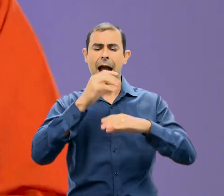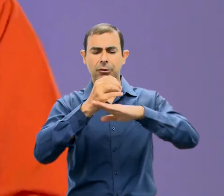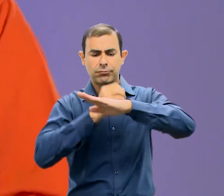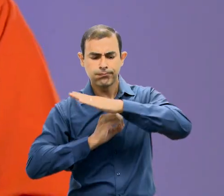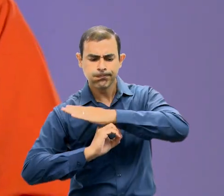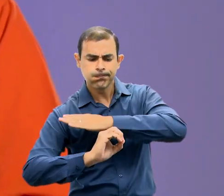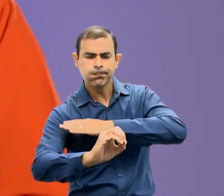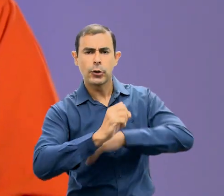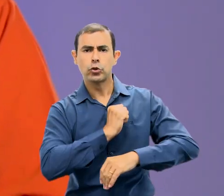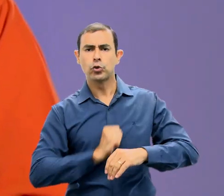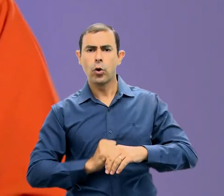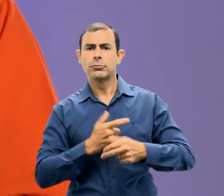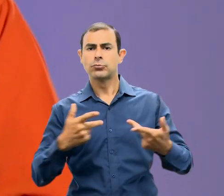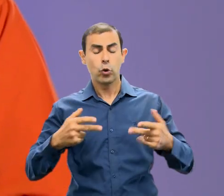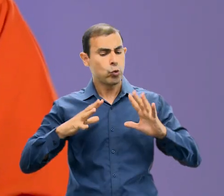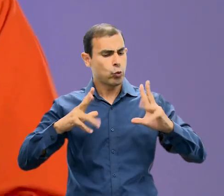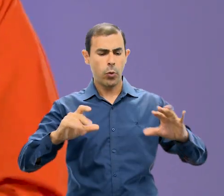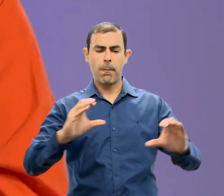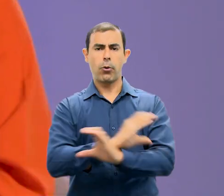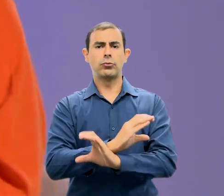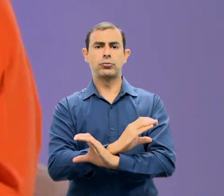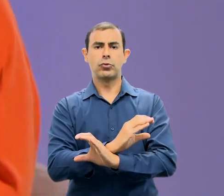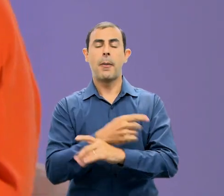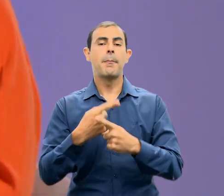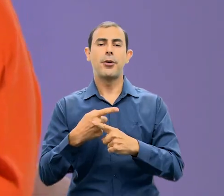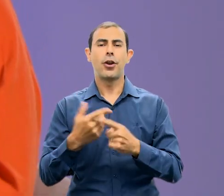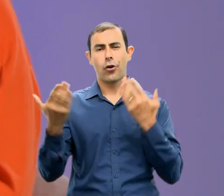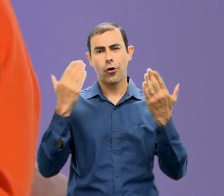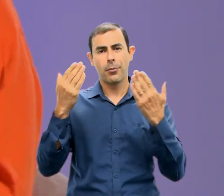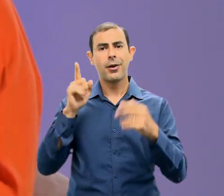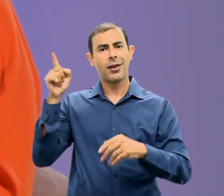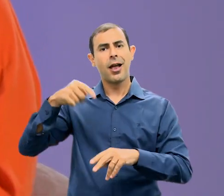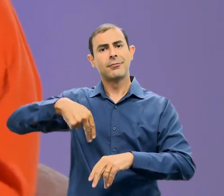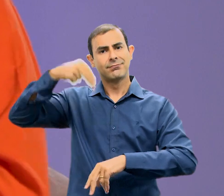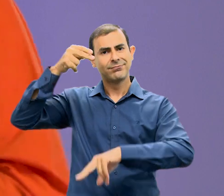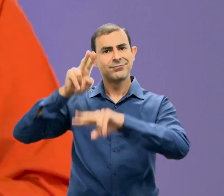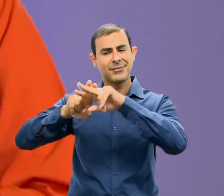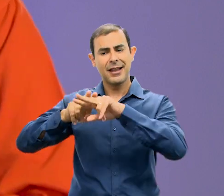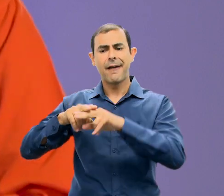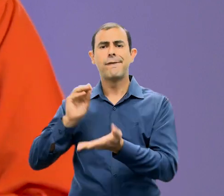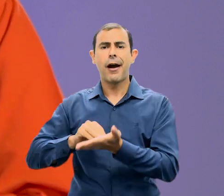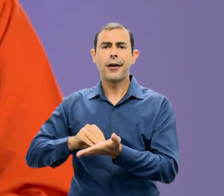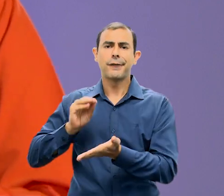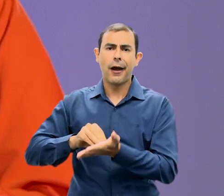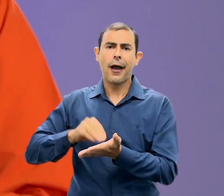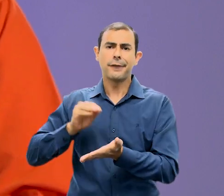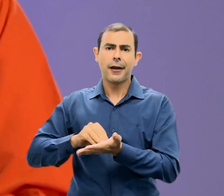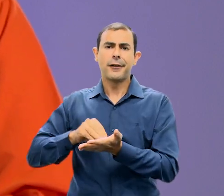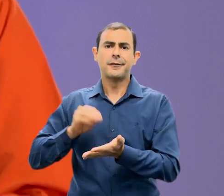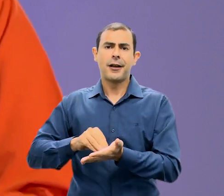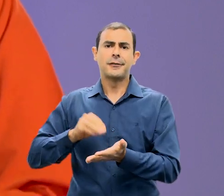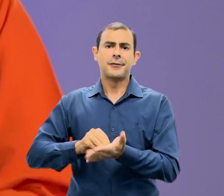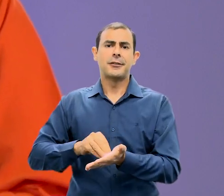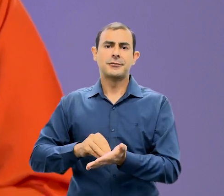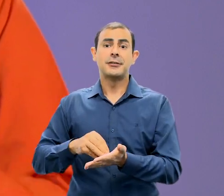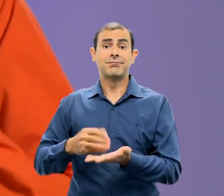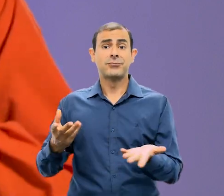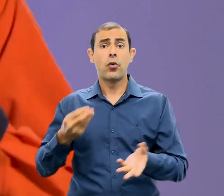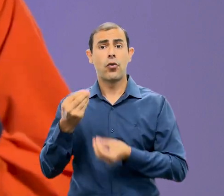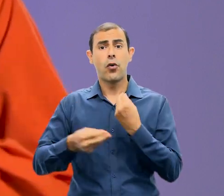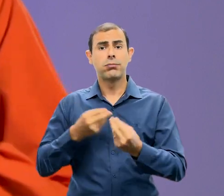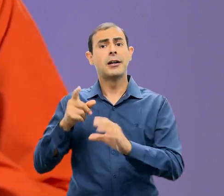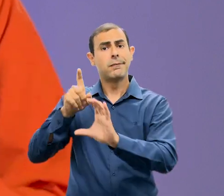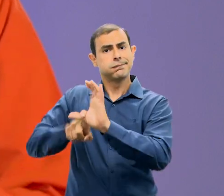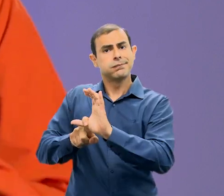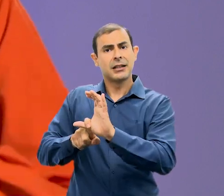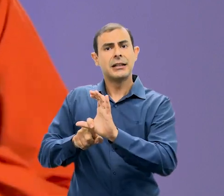não acontecer o que acontece hoje no Noroeste. Hoje o município tem uma dívida grande com o Jardim Noroeste, que a gente tem que suprir. Isso porque